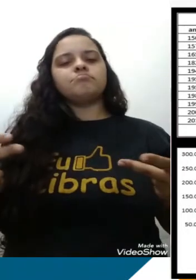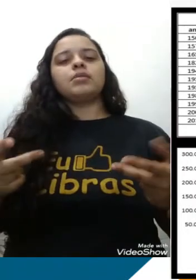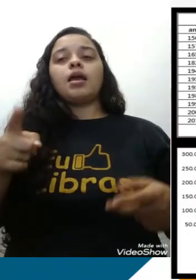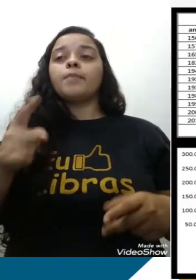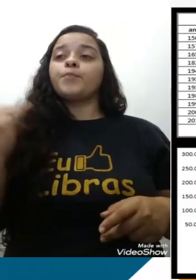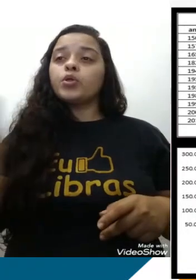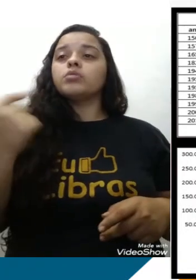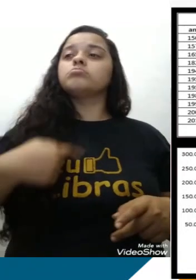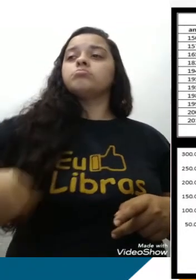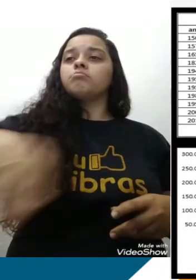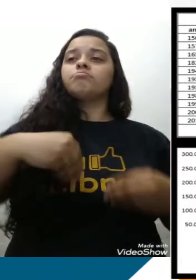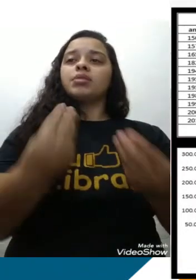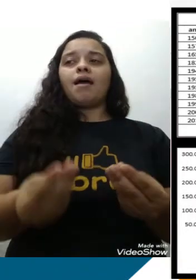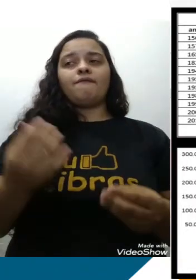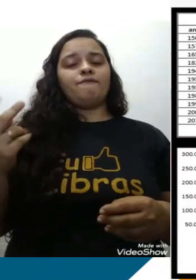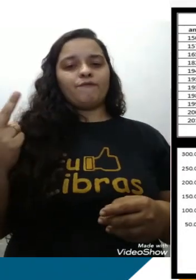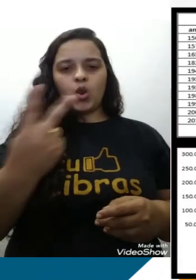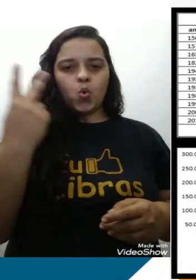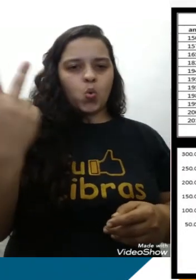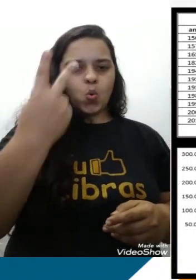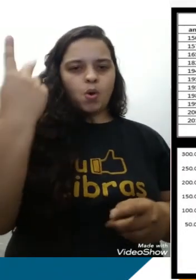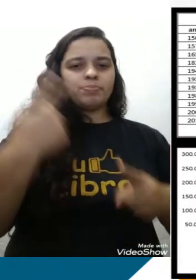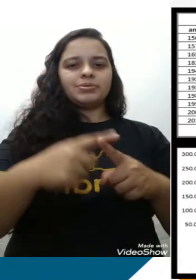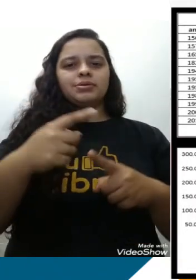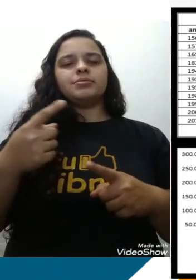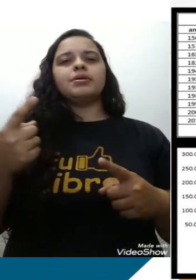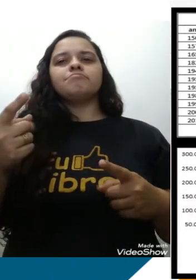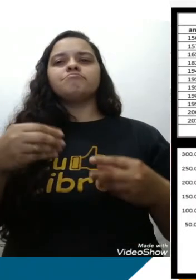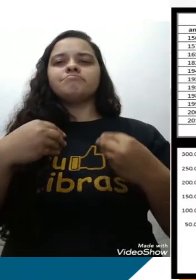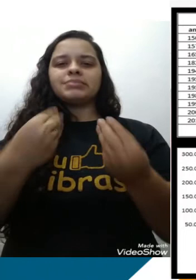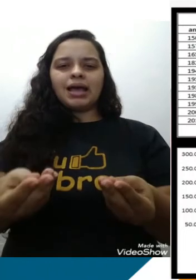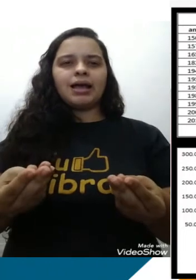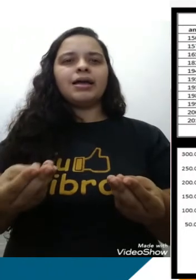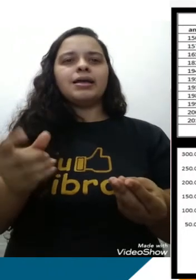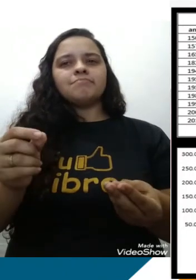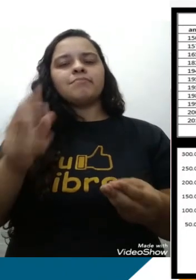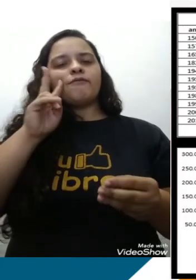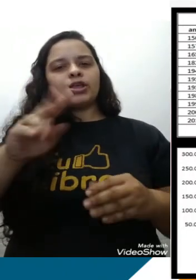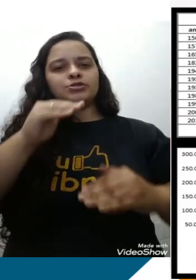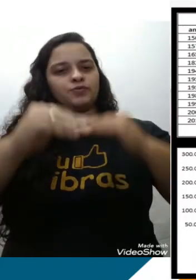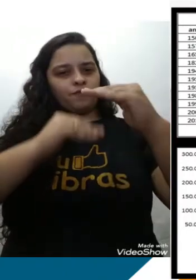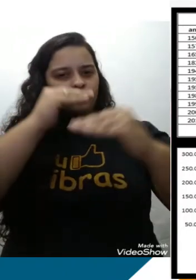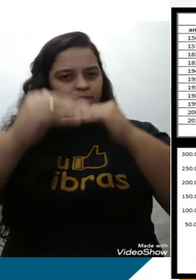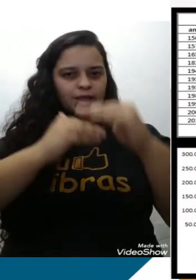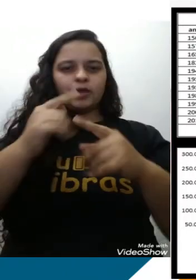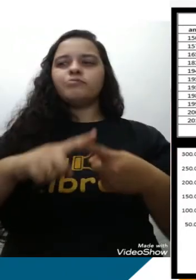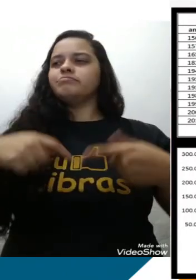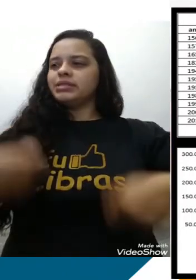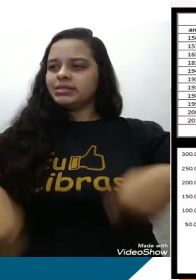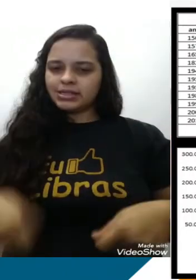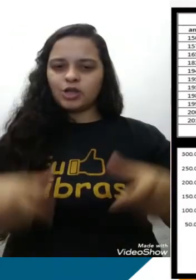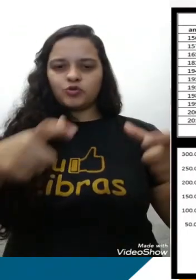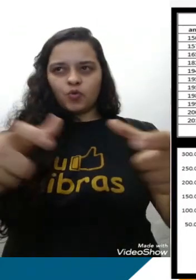aula é a gente valorizar, né, a diversidade dos povos indígenas, considerá-los dentro do seu desenvolvimento local, das